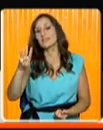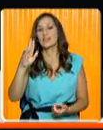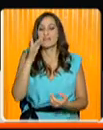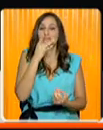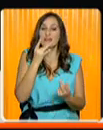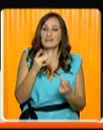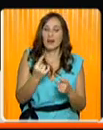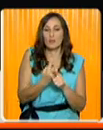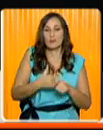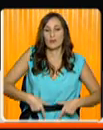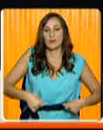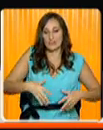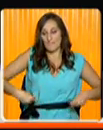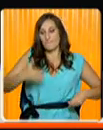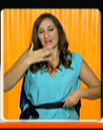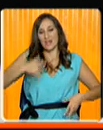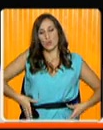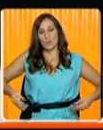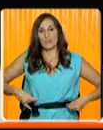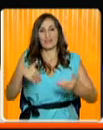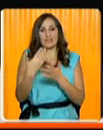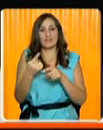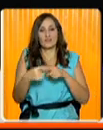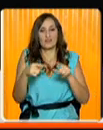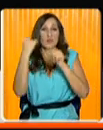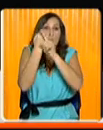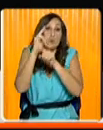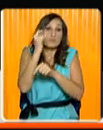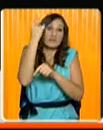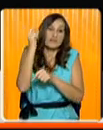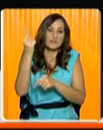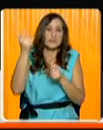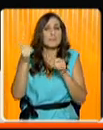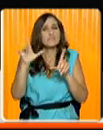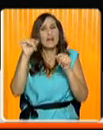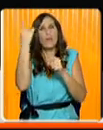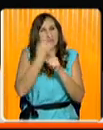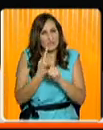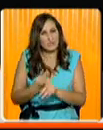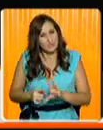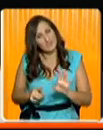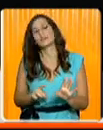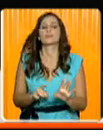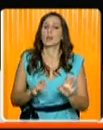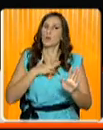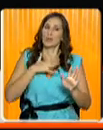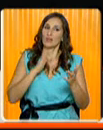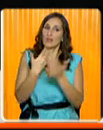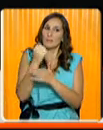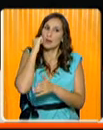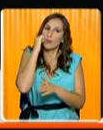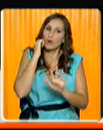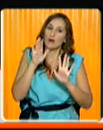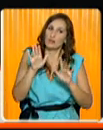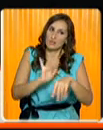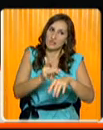No Natal, uma coisinha assim com um pelinho branco para ser diferente, uma coisinha. Mas também há uma coisa que é... Não, não vos quero magoar, que